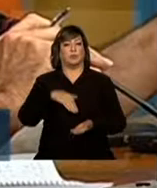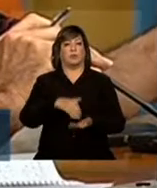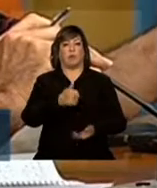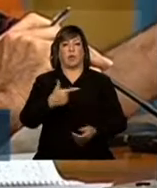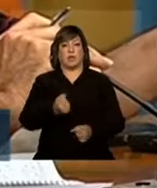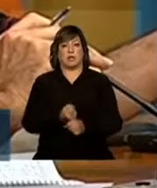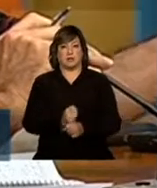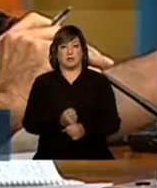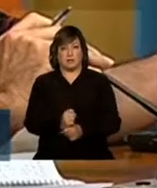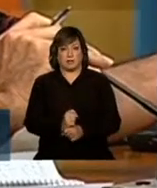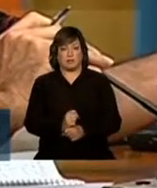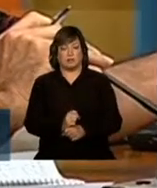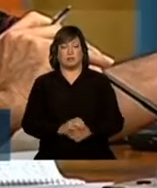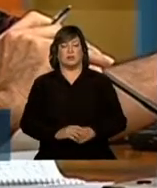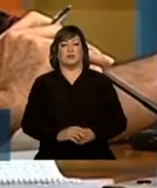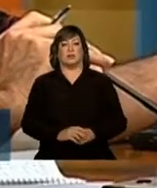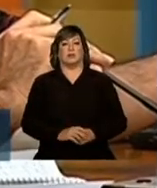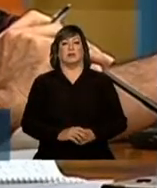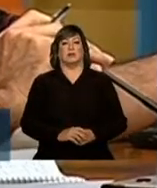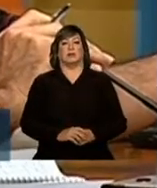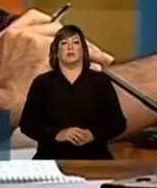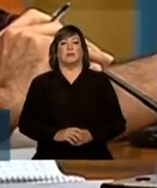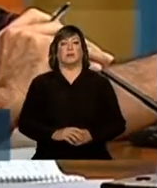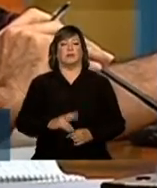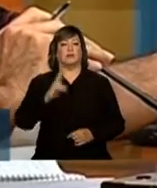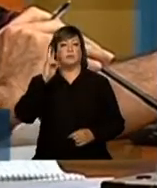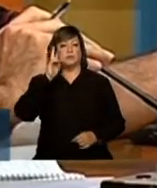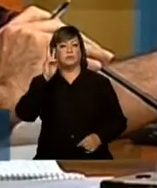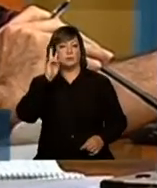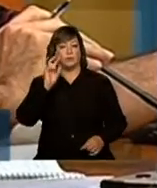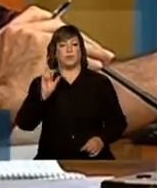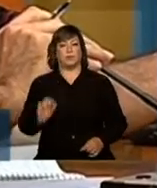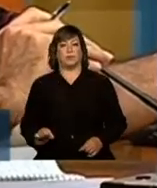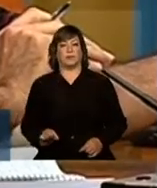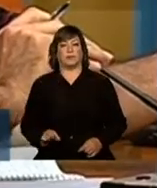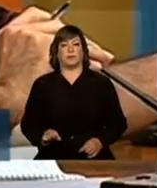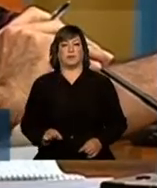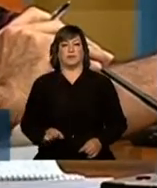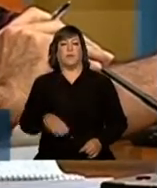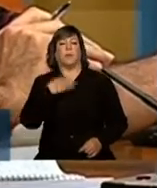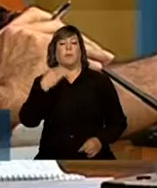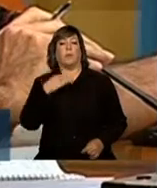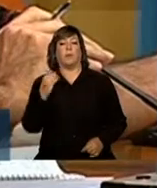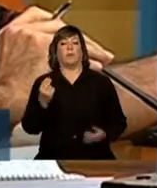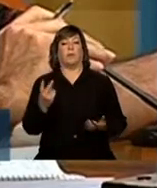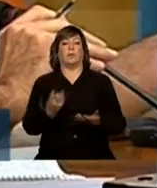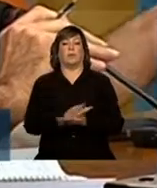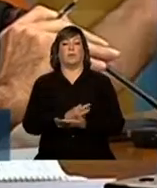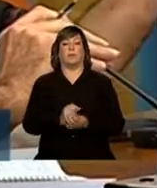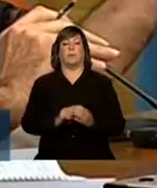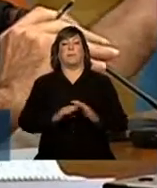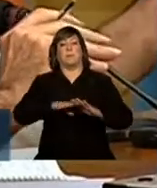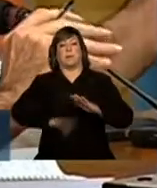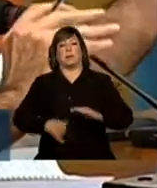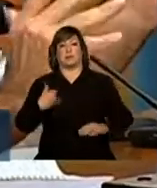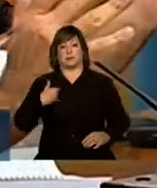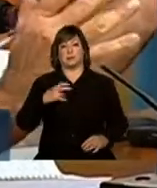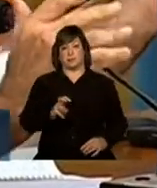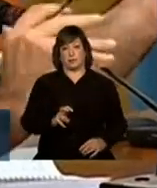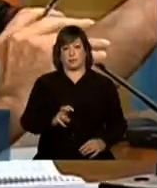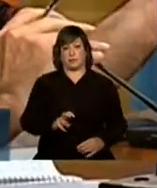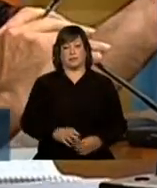Enfim, pelo menos referente aos mortalidade menor de 5 anos. E,